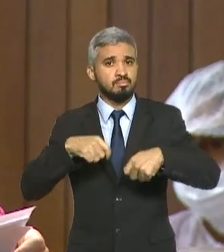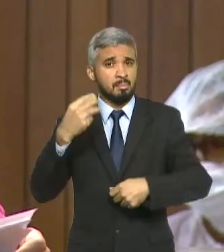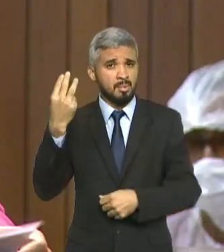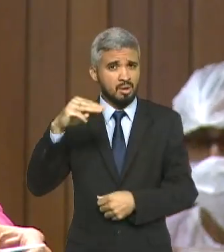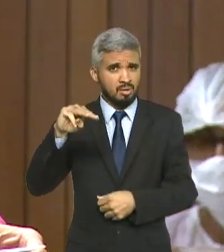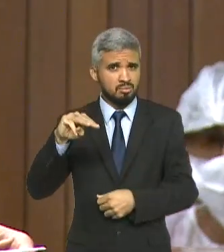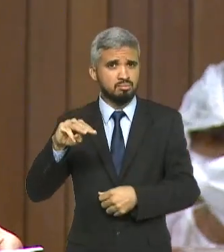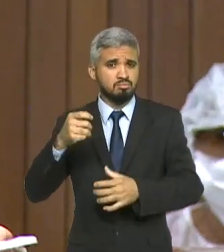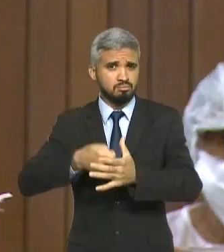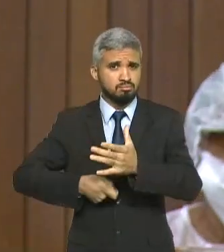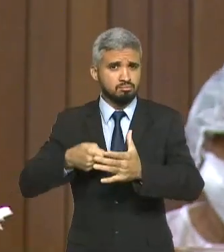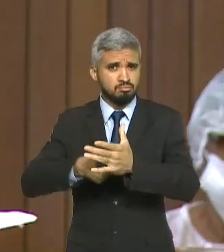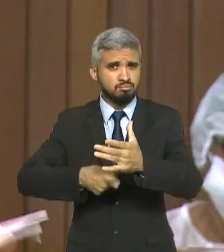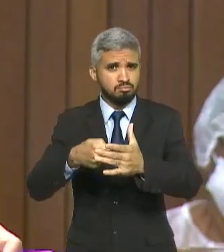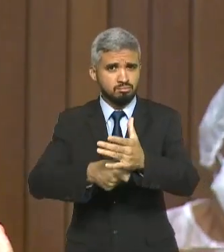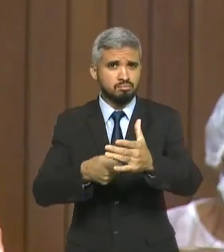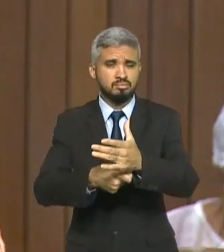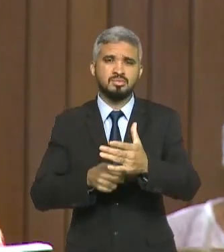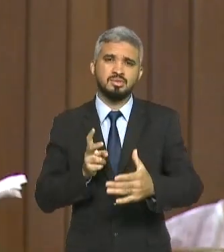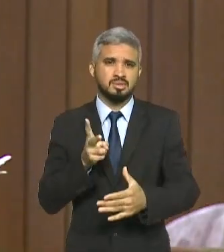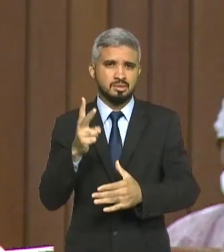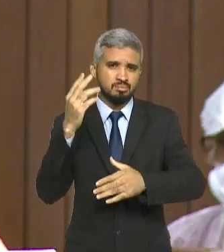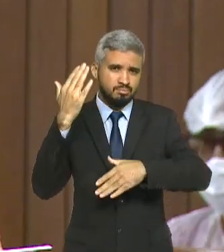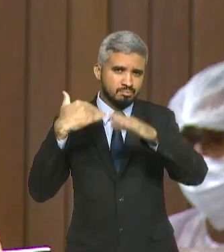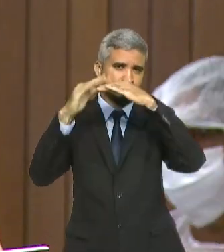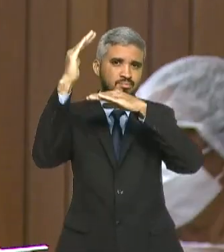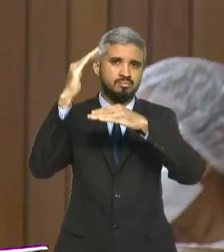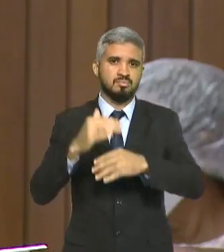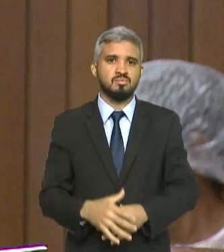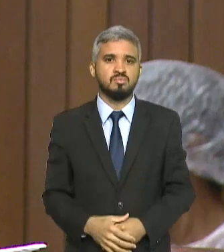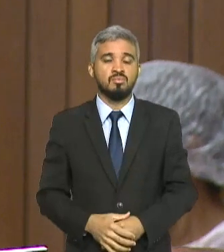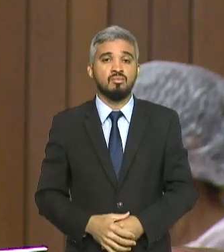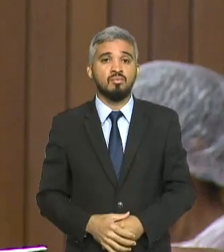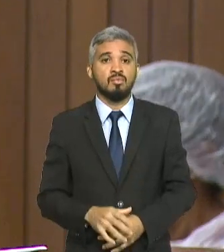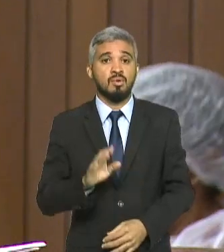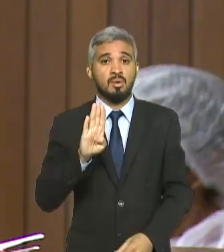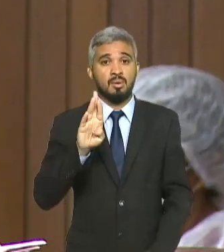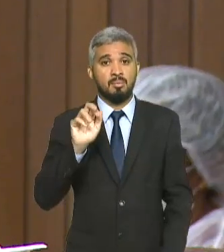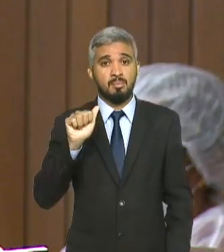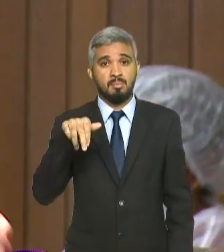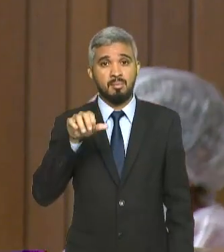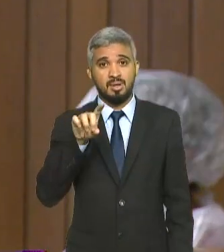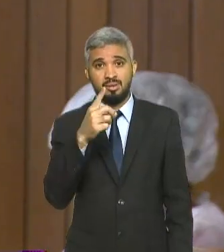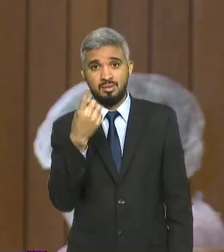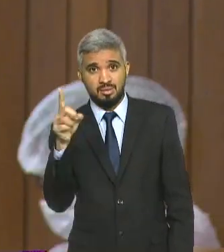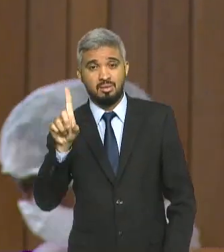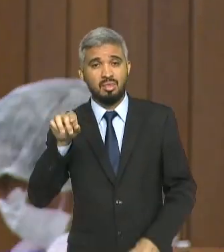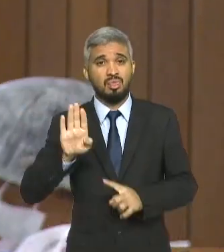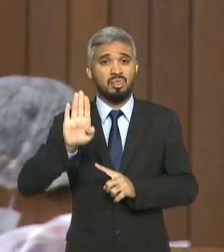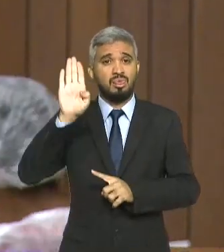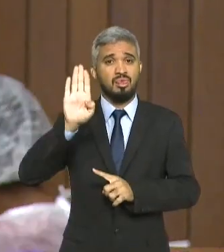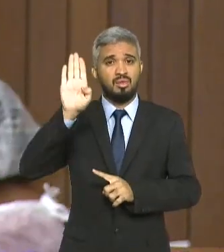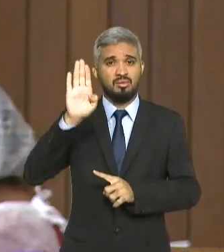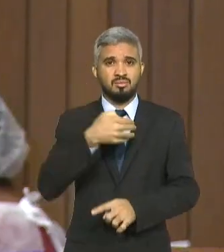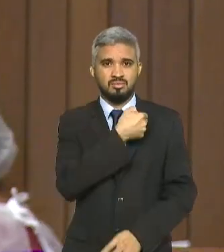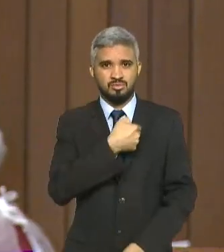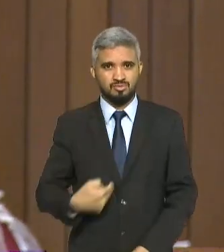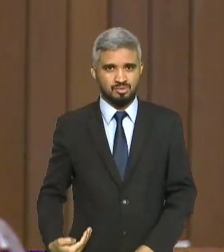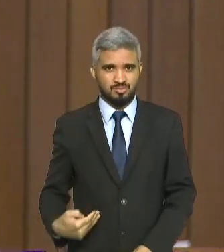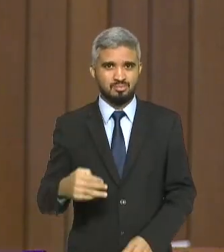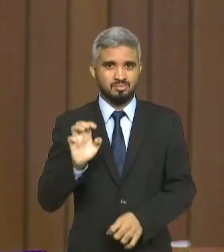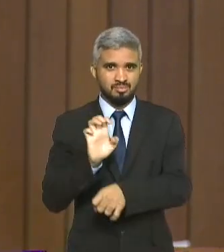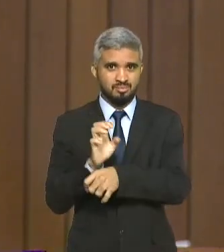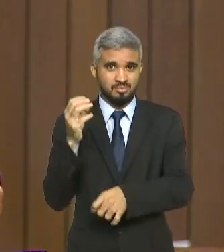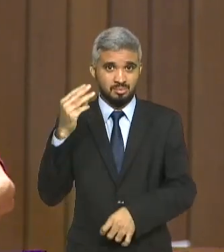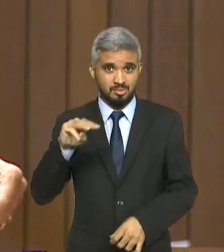se habilita a ser o nosso candidato, pré-candidato a governador do Maranhão. Então, quero aqui parabenizar o governador pela